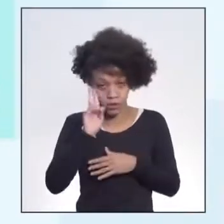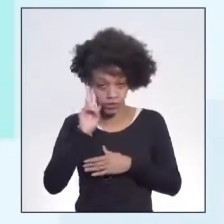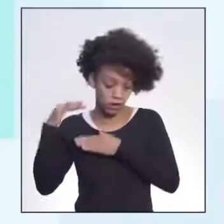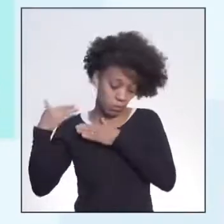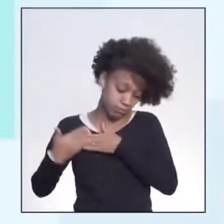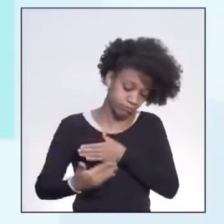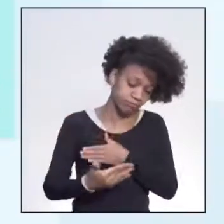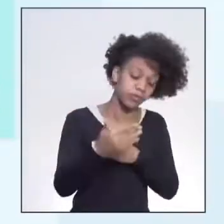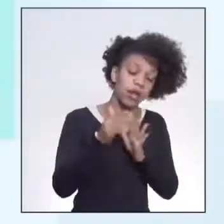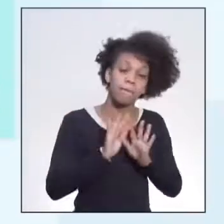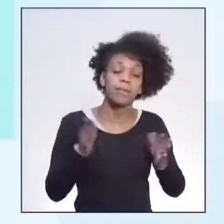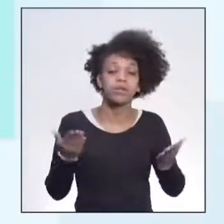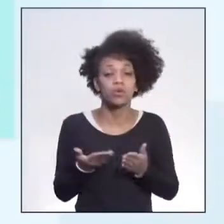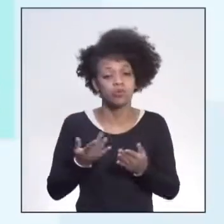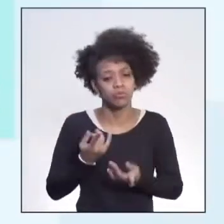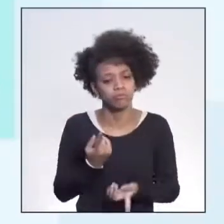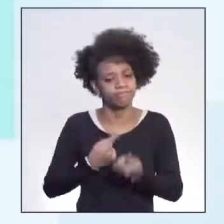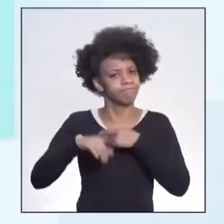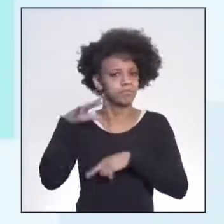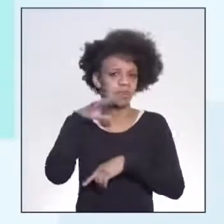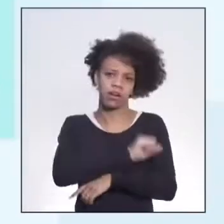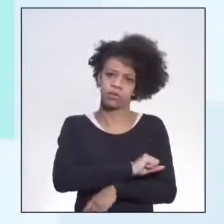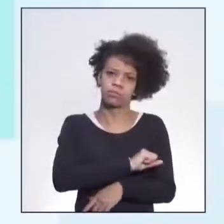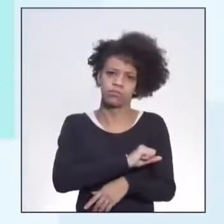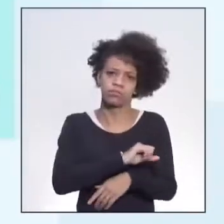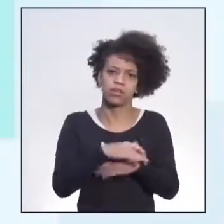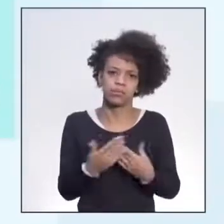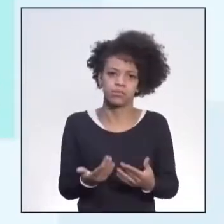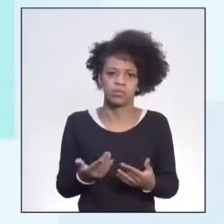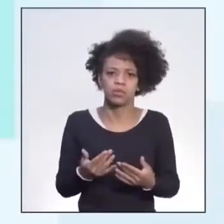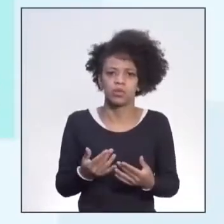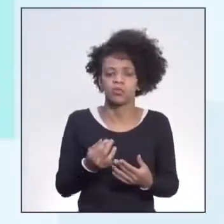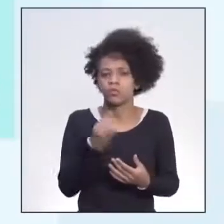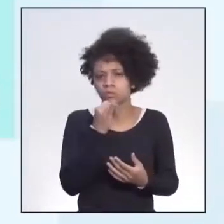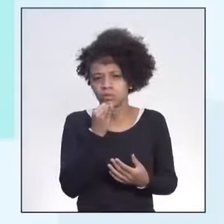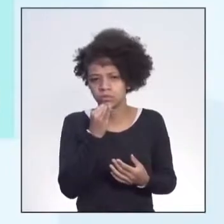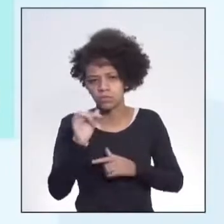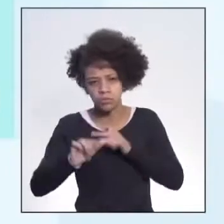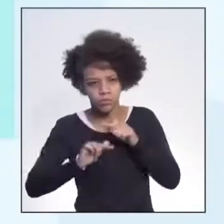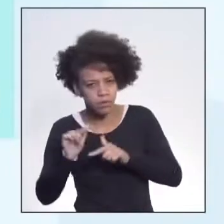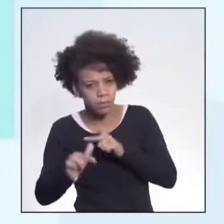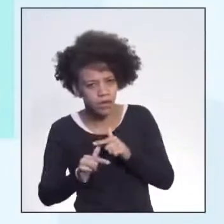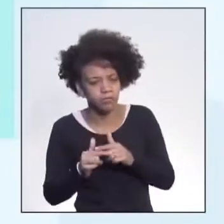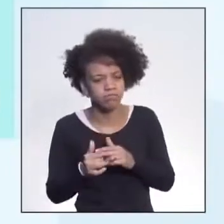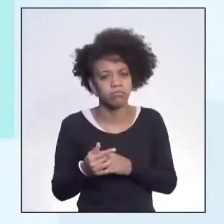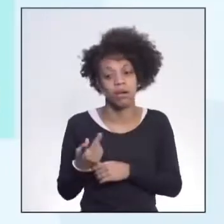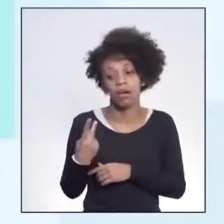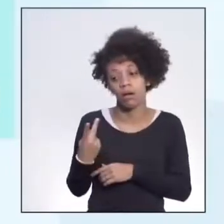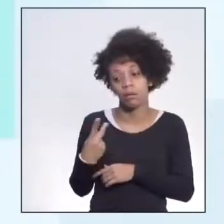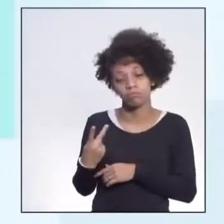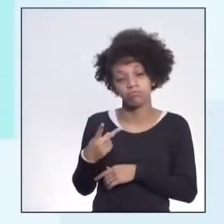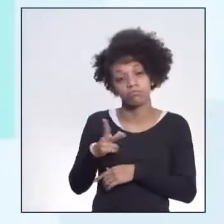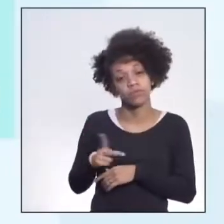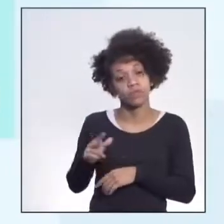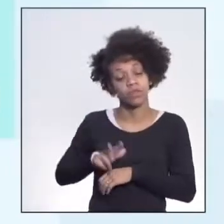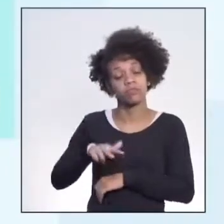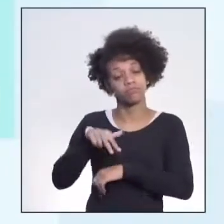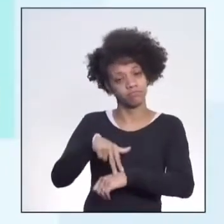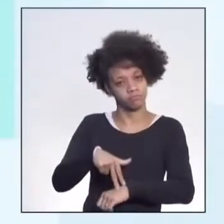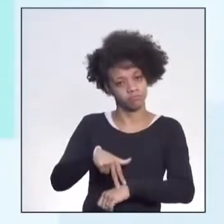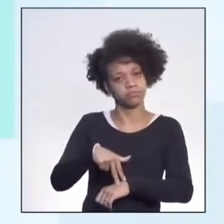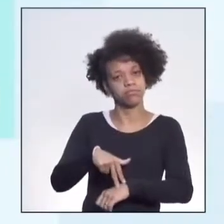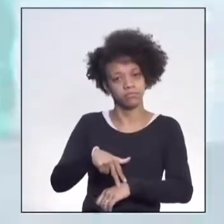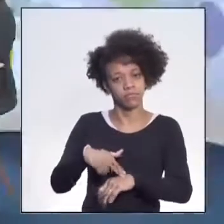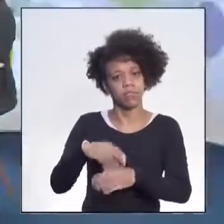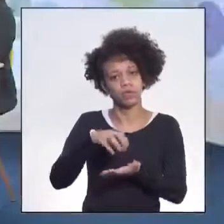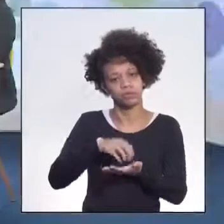mas hoje mais do que nunca uma transformação muito rápida, até mesmo no modelo de trabalho. Eu e a professora André estamos aqui, né, hoje